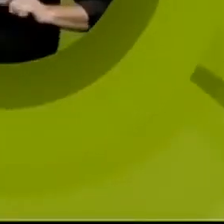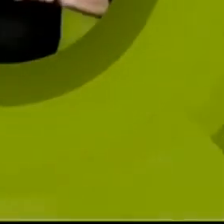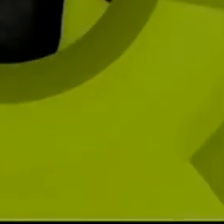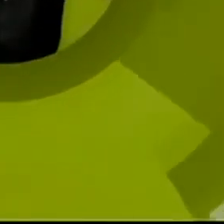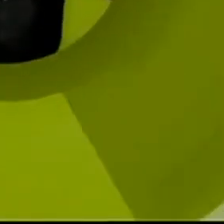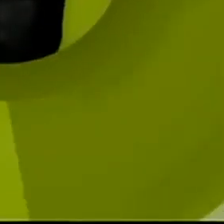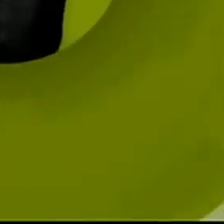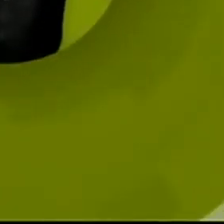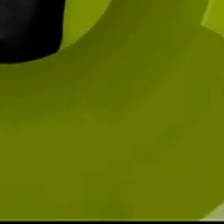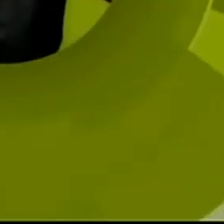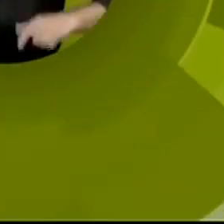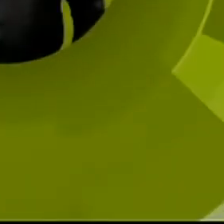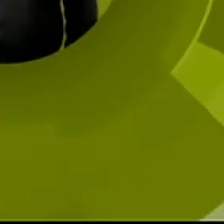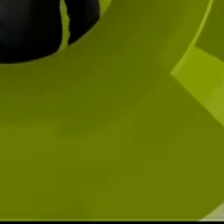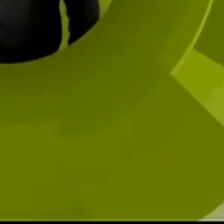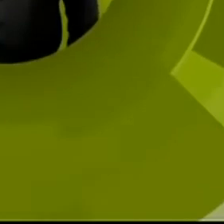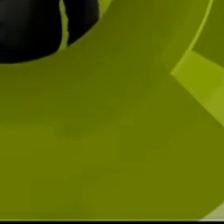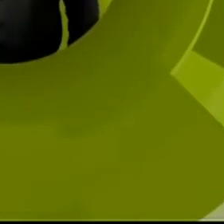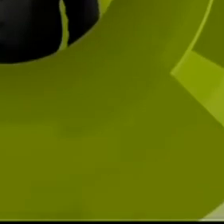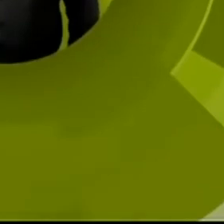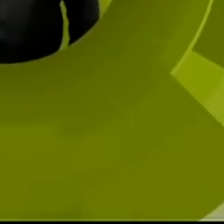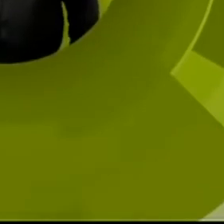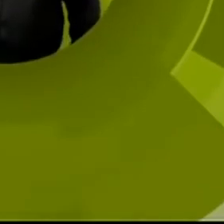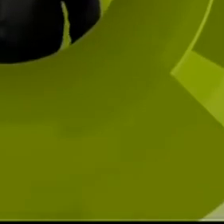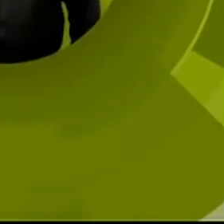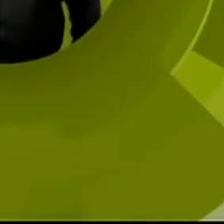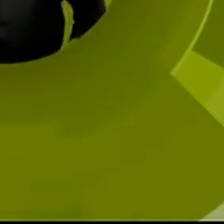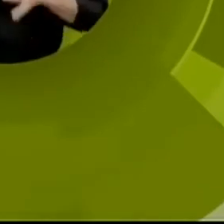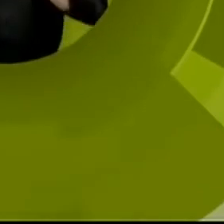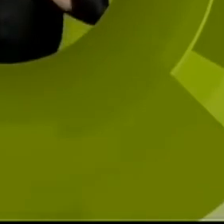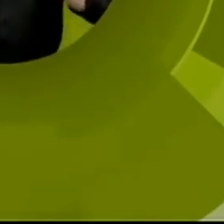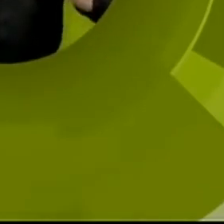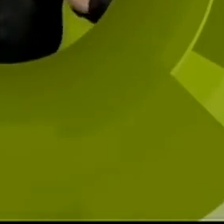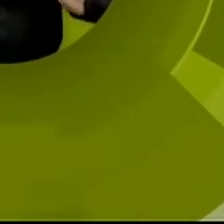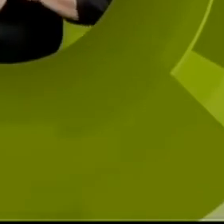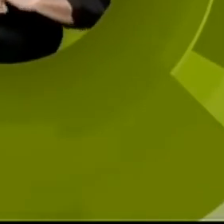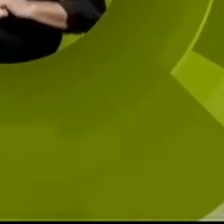O programa a seguir é livre para todos os públicos.